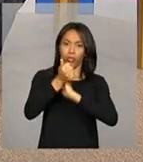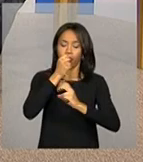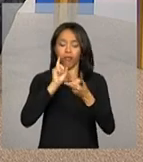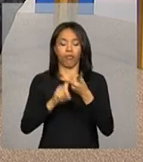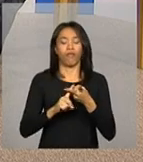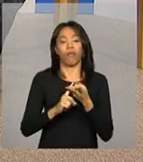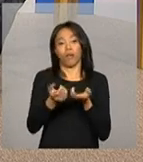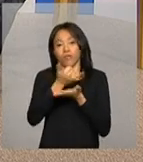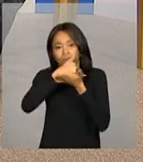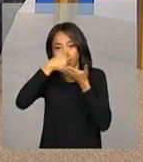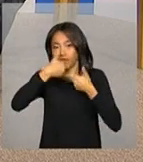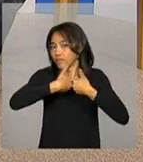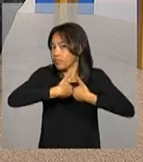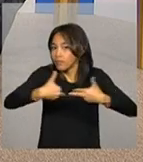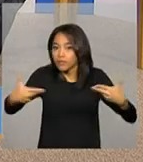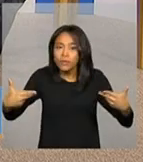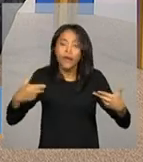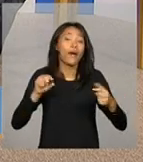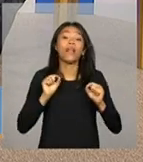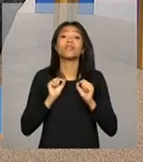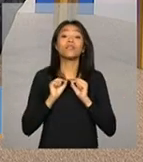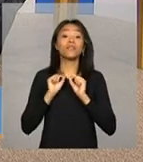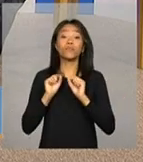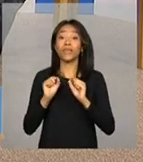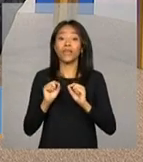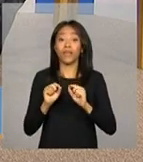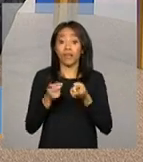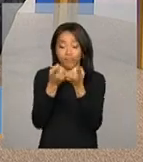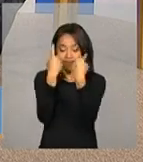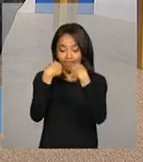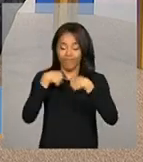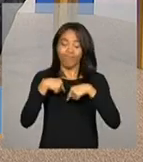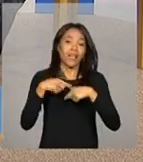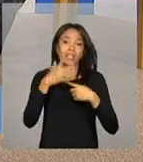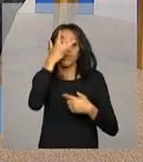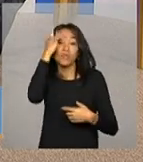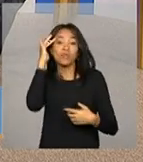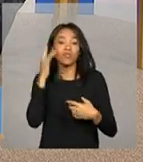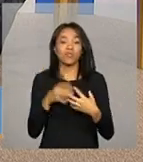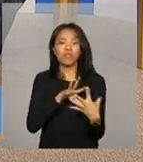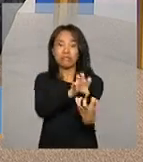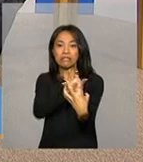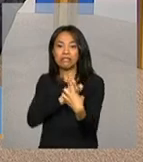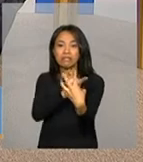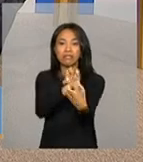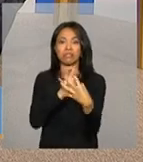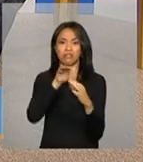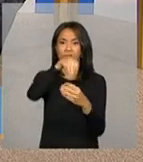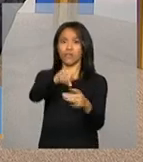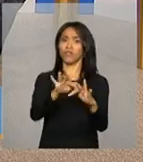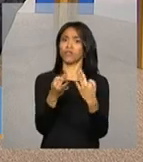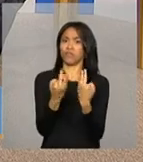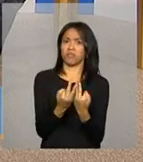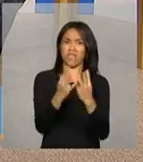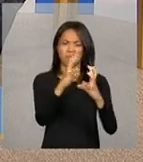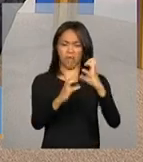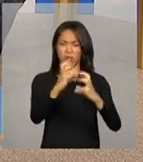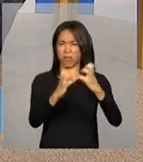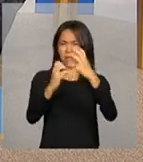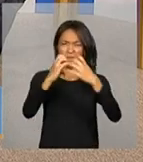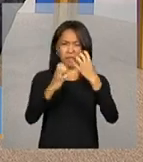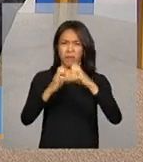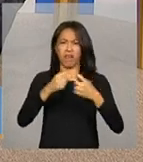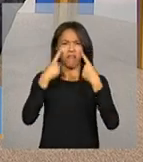elas fazem o que elas elas fragilizam os vínculos familiares e desestrutura a família Natura